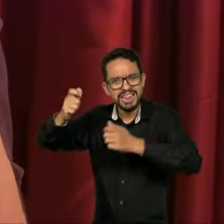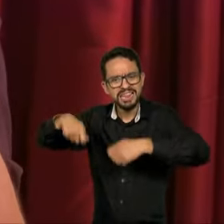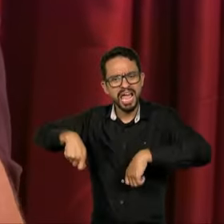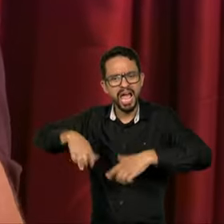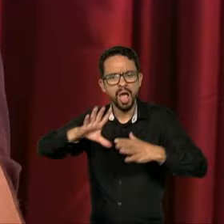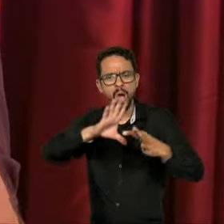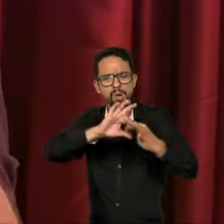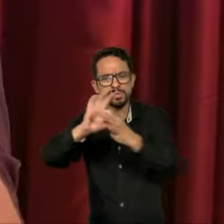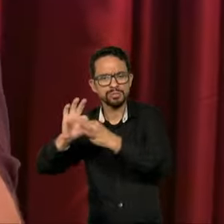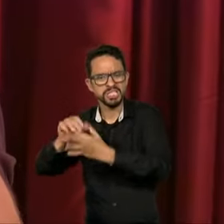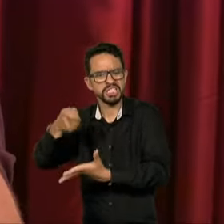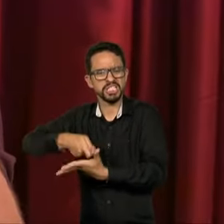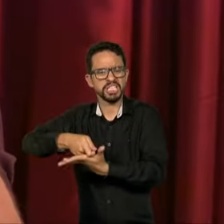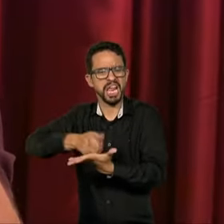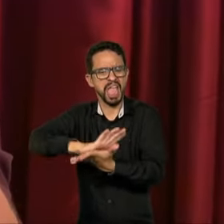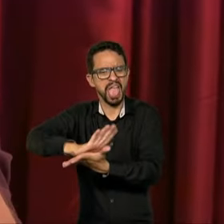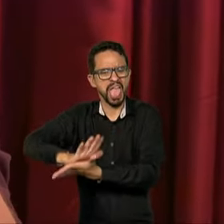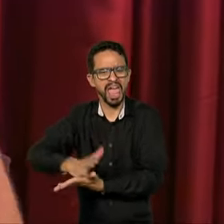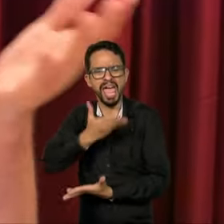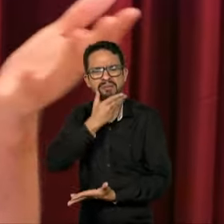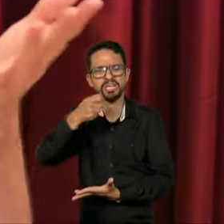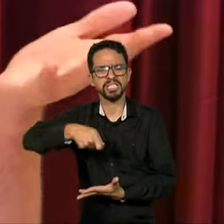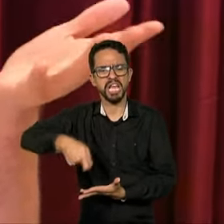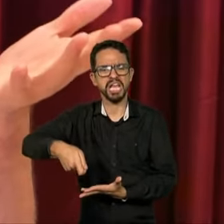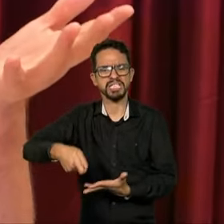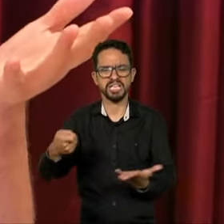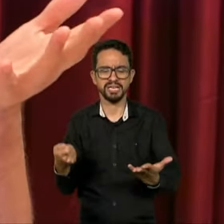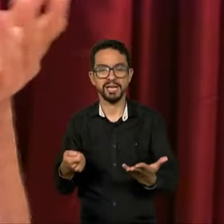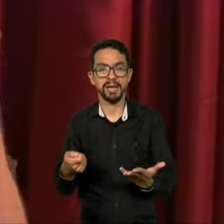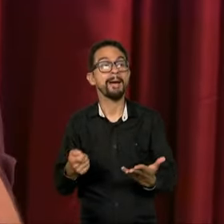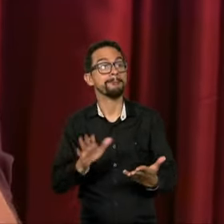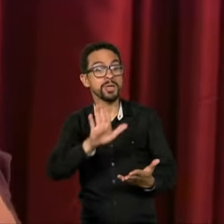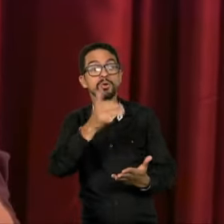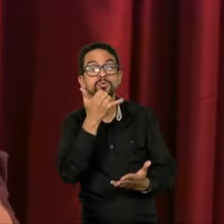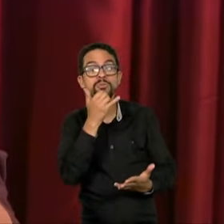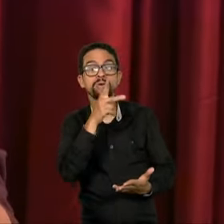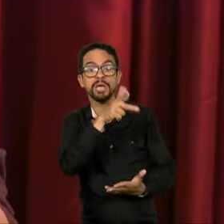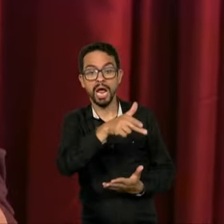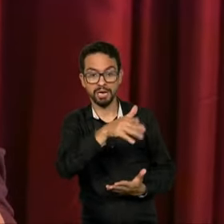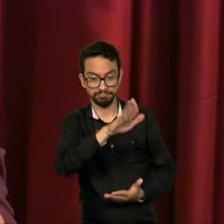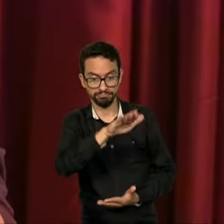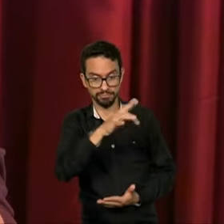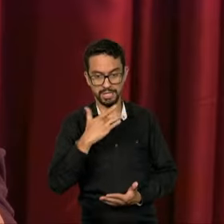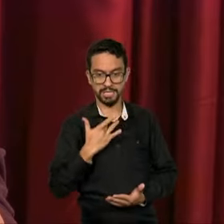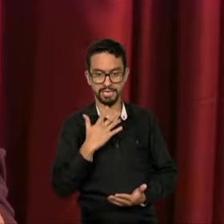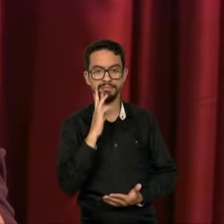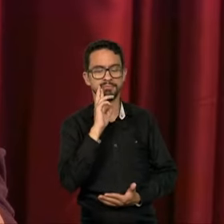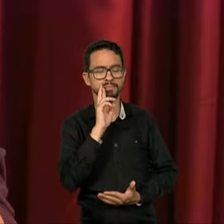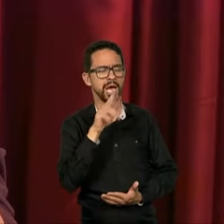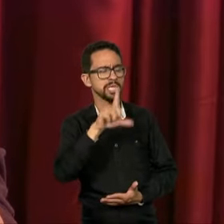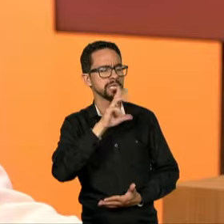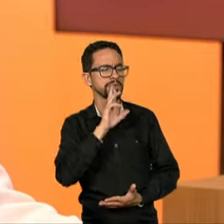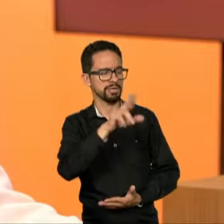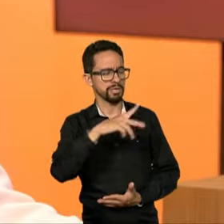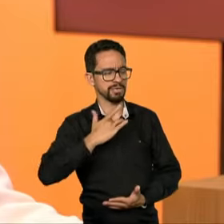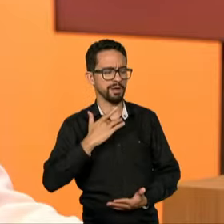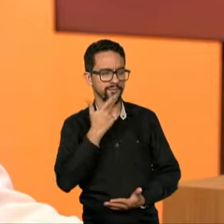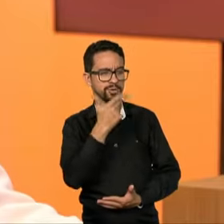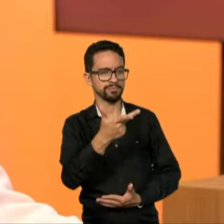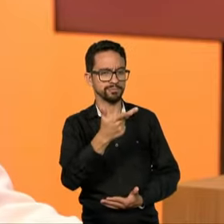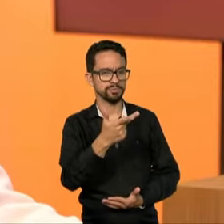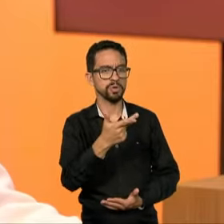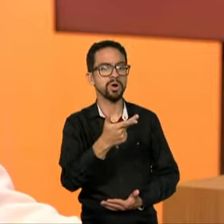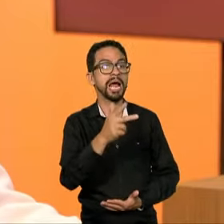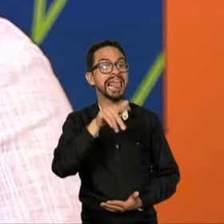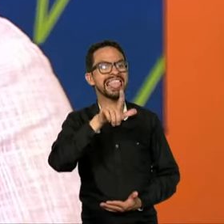de um contexto mais ríspido, mais machista, e de fato, em muitos aspectos era. Hugo, mas eu vou dizer uma coisa antes que você que o Léo responda, Pedro. O Léo é um homem de